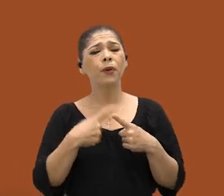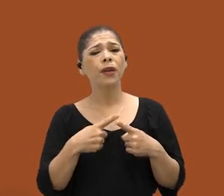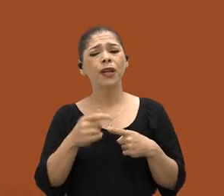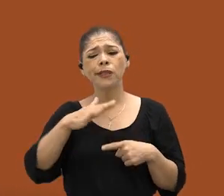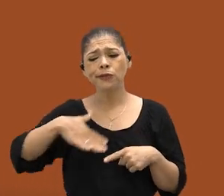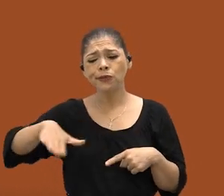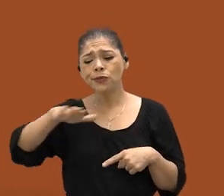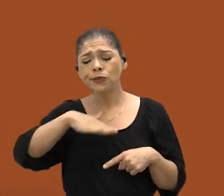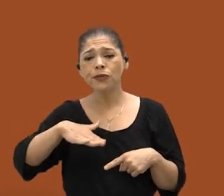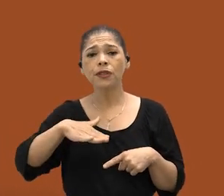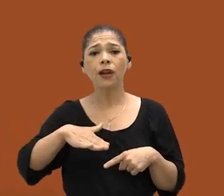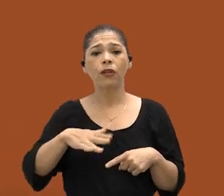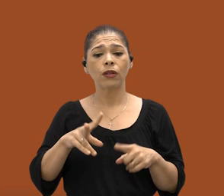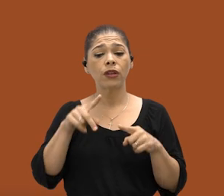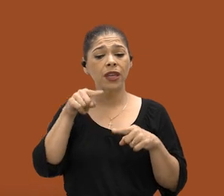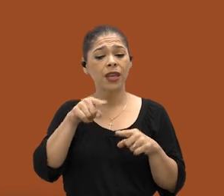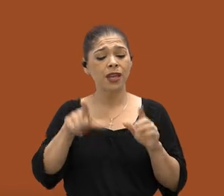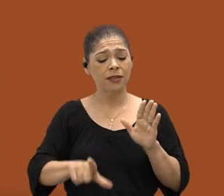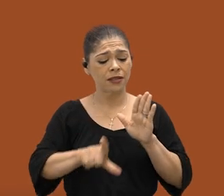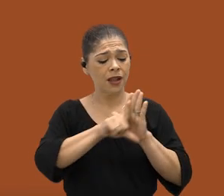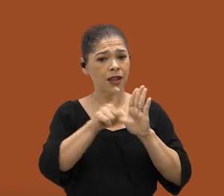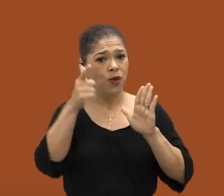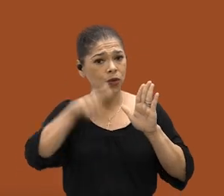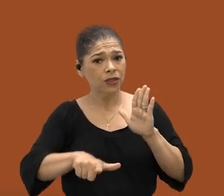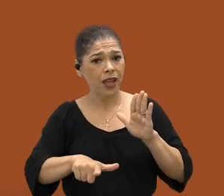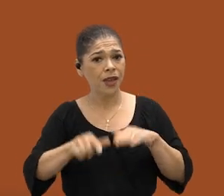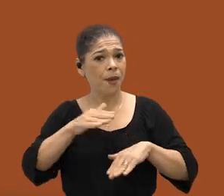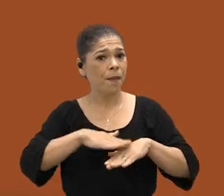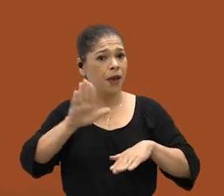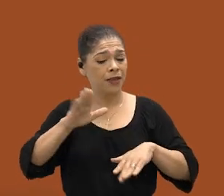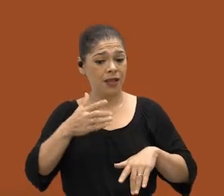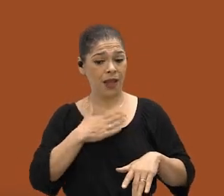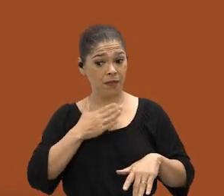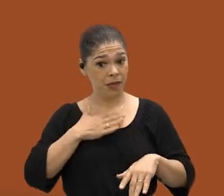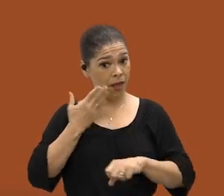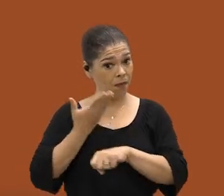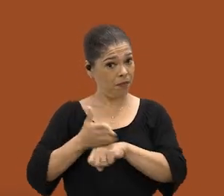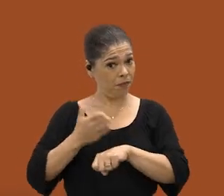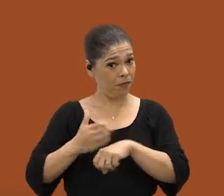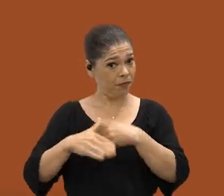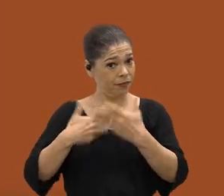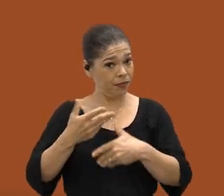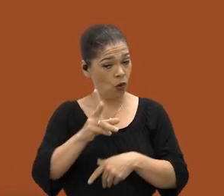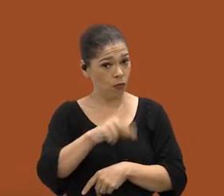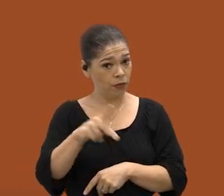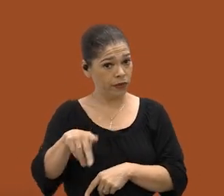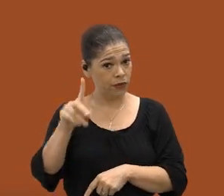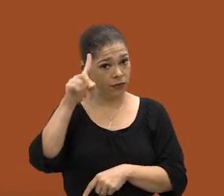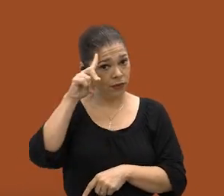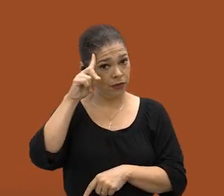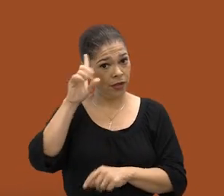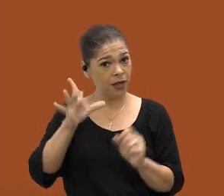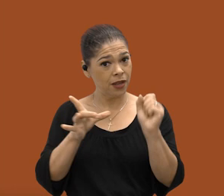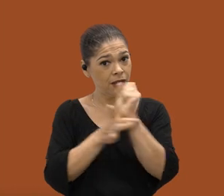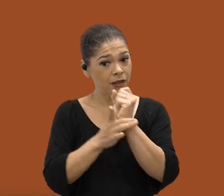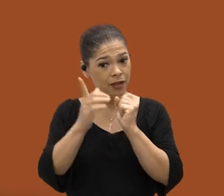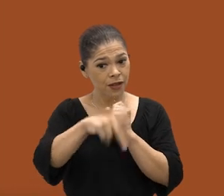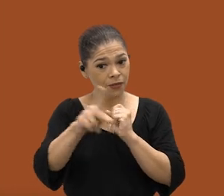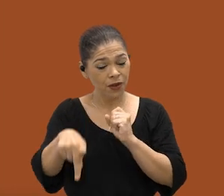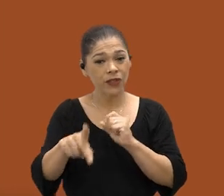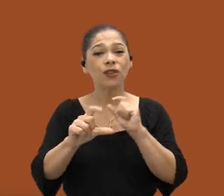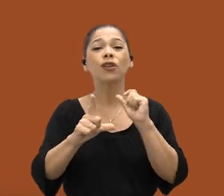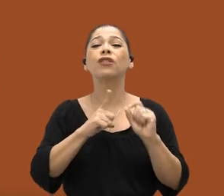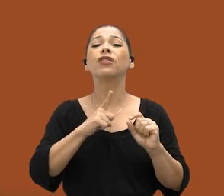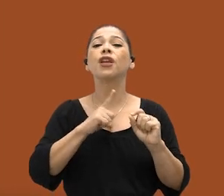em geral o que essa lei consegue muito penso eu na minha prática diária é assegurar que